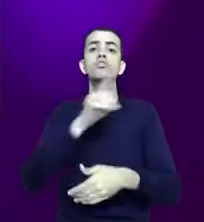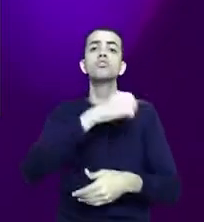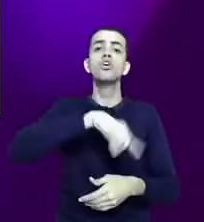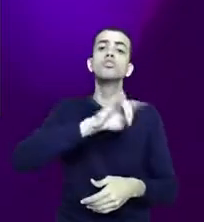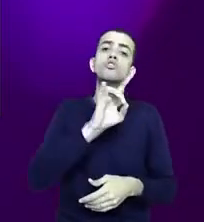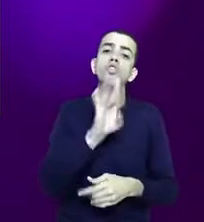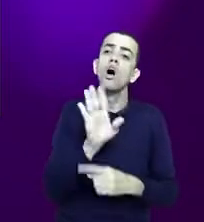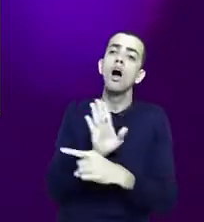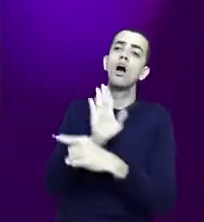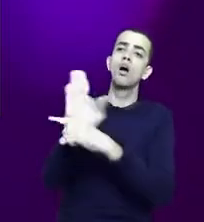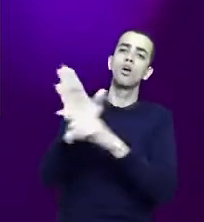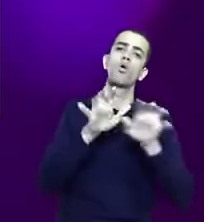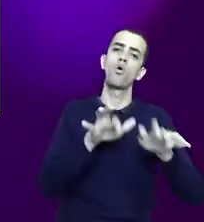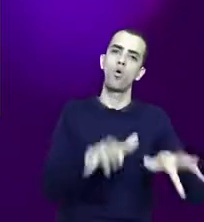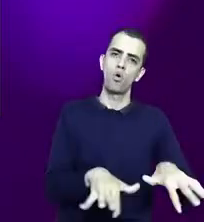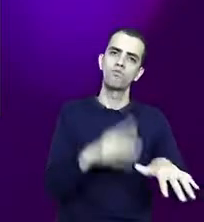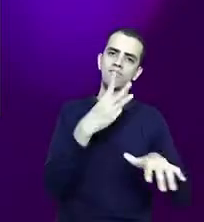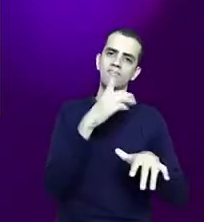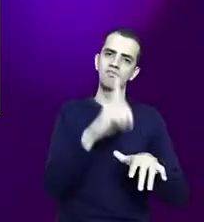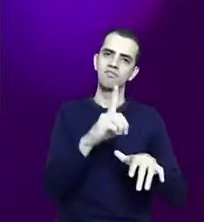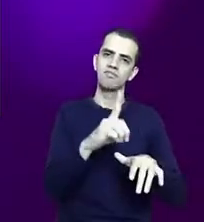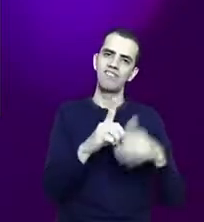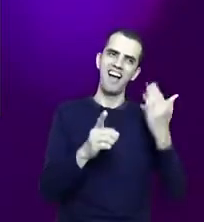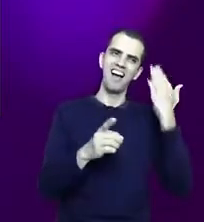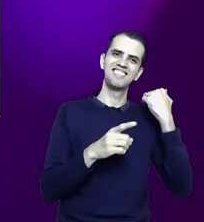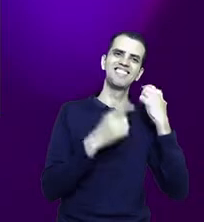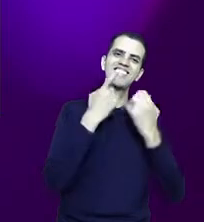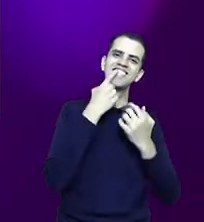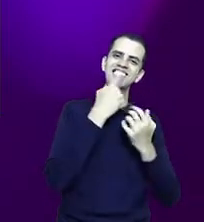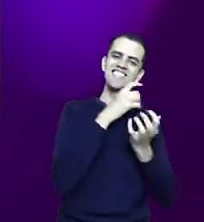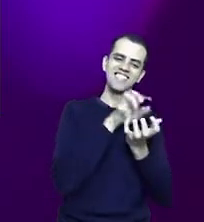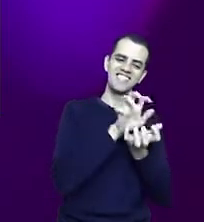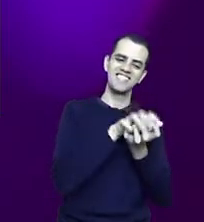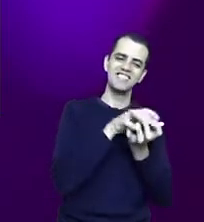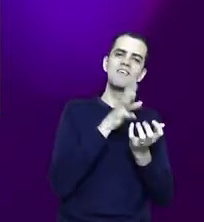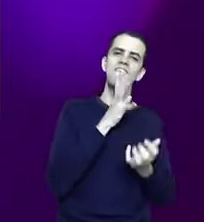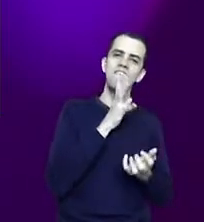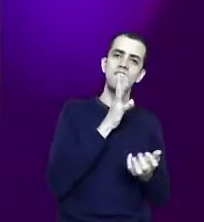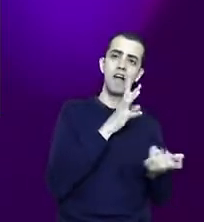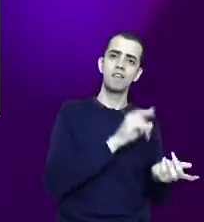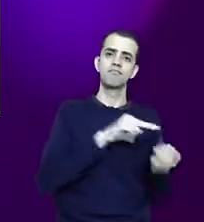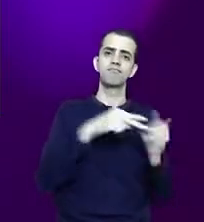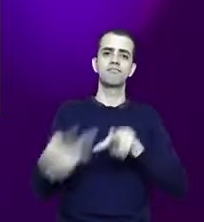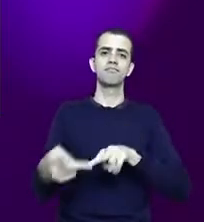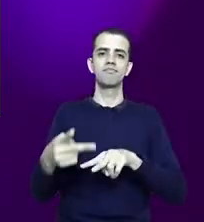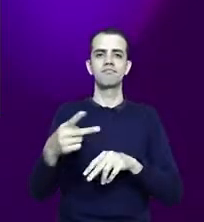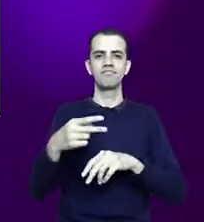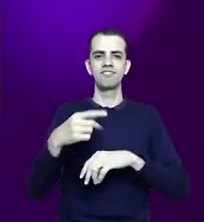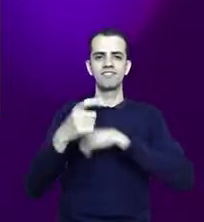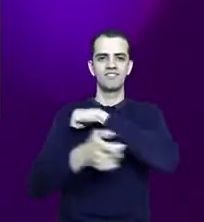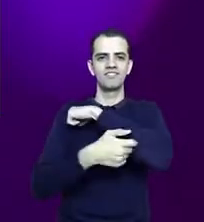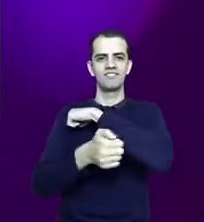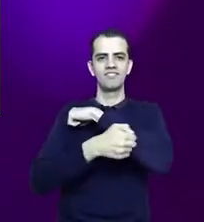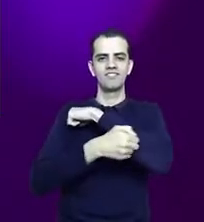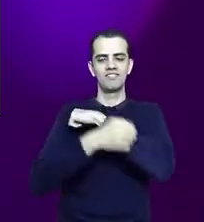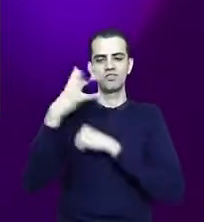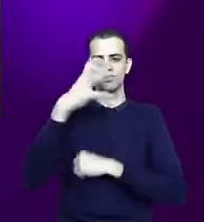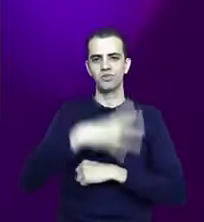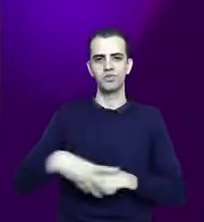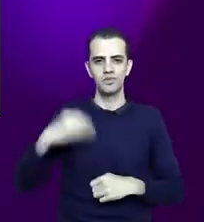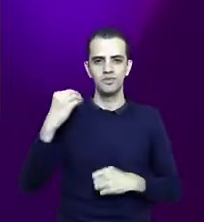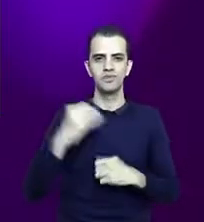traz da área de maxilofacial. Então, vocês veem o insert de polietileno na inclinação que foi considerada